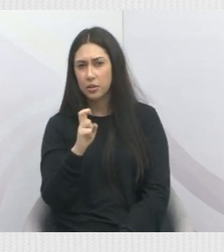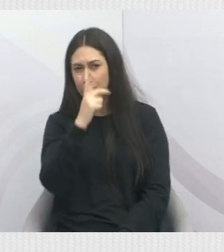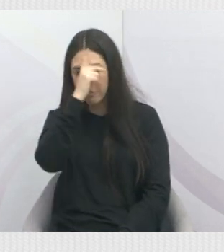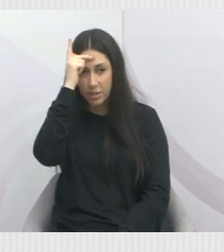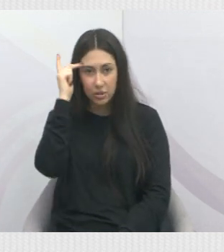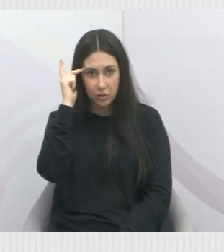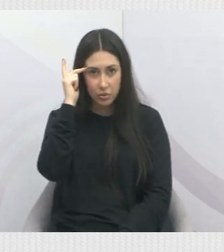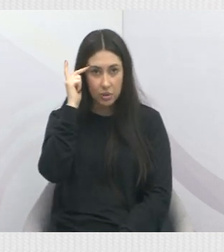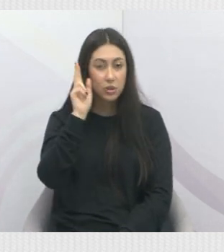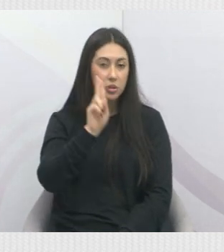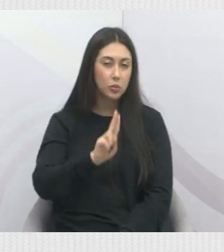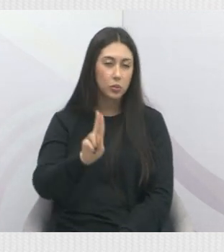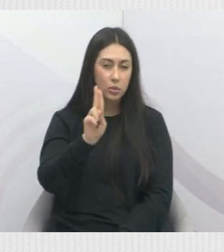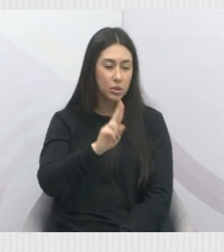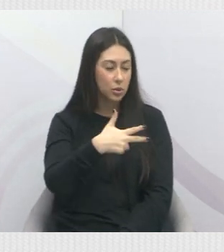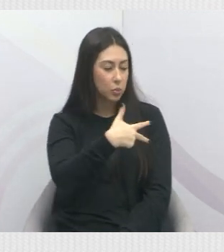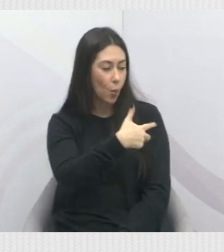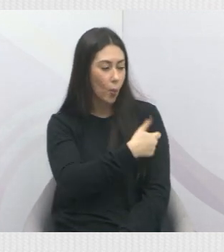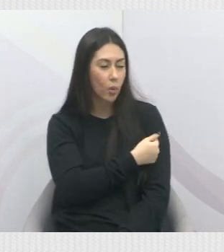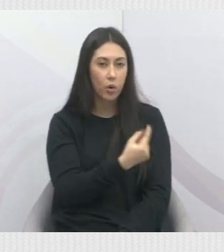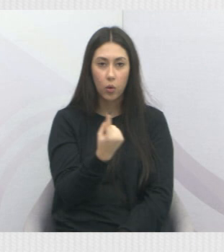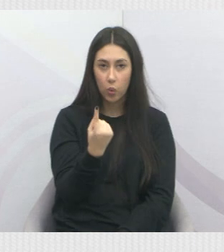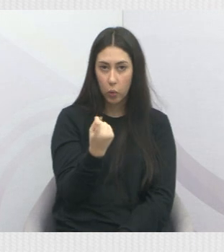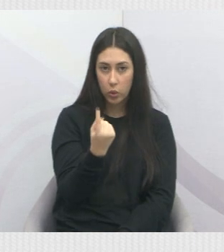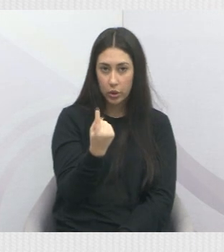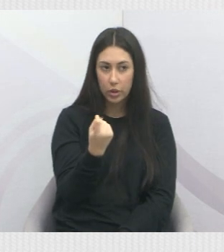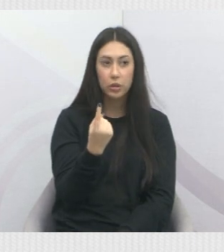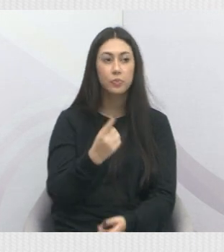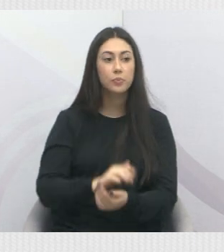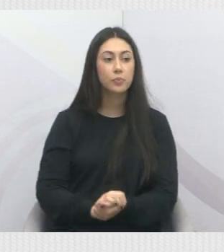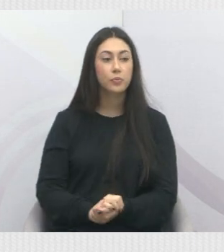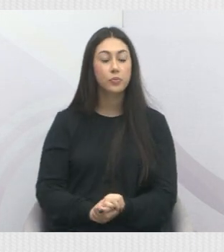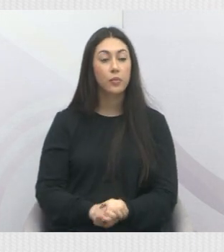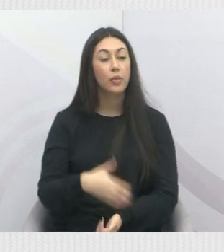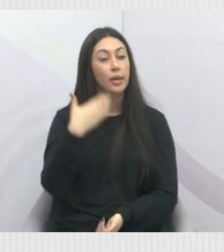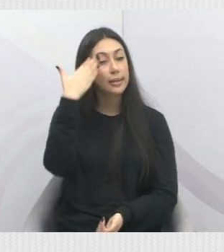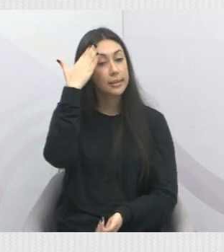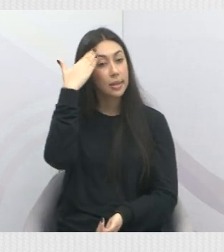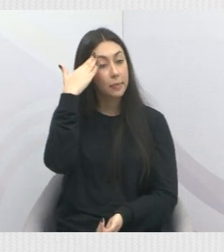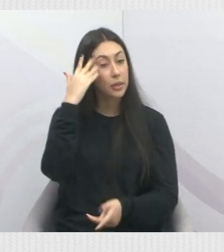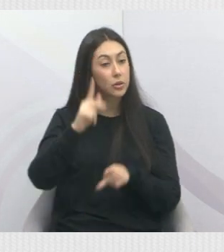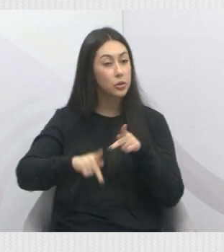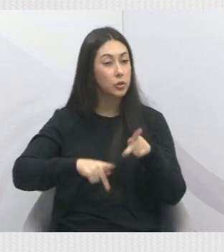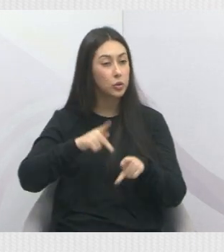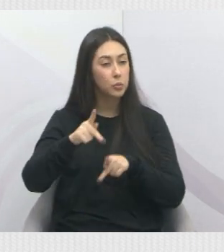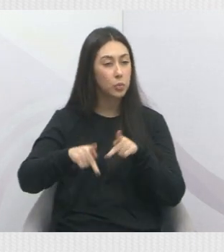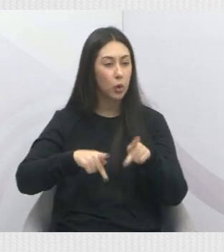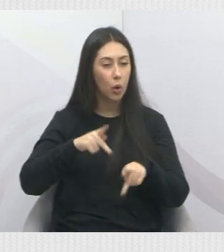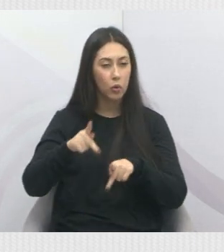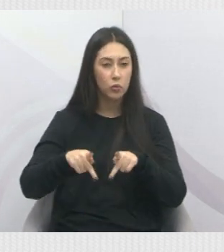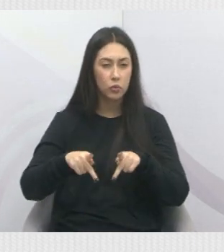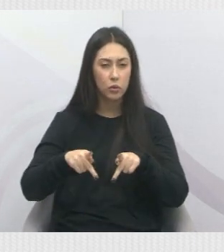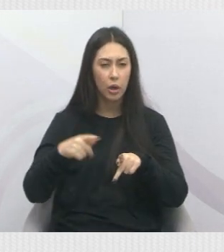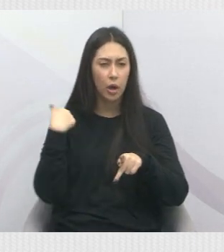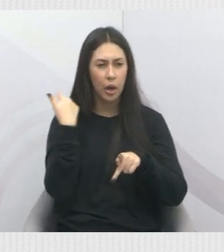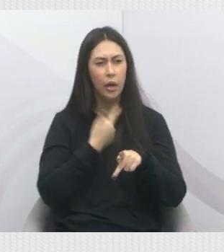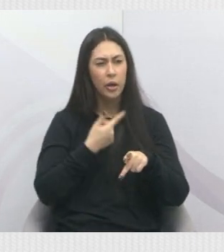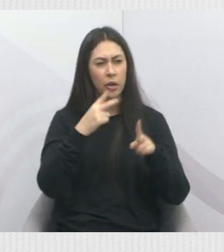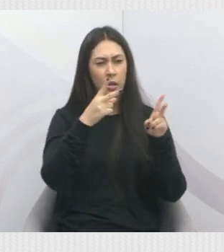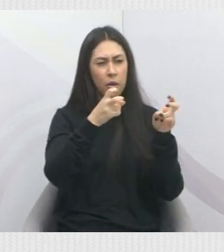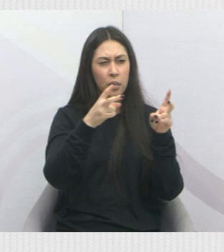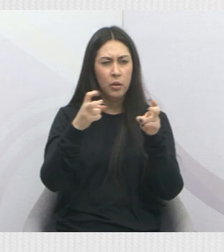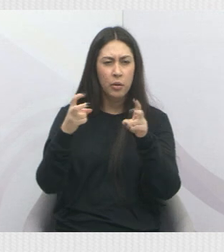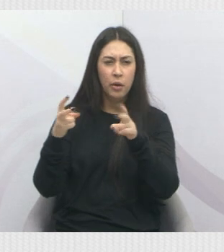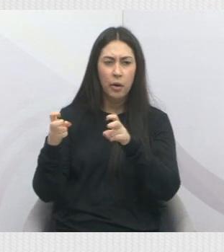que fizeram uso da dose única. Considerando uma população, todos esses parâmetros são considerados